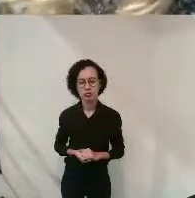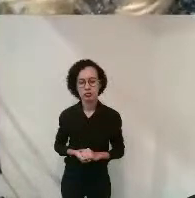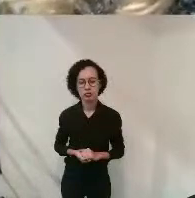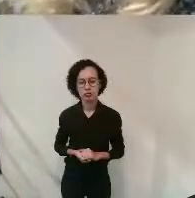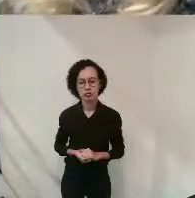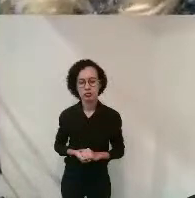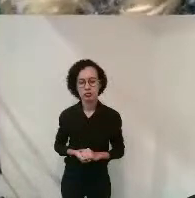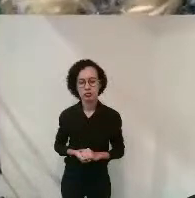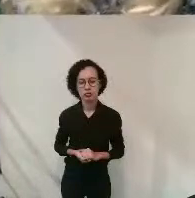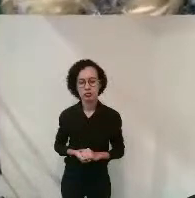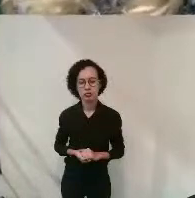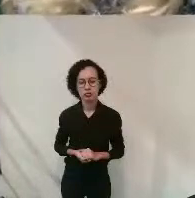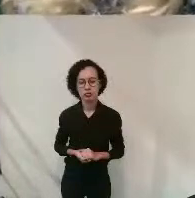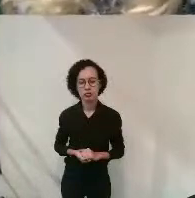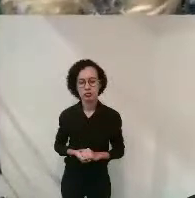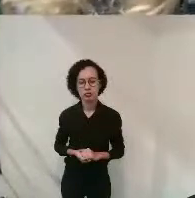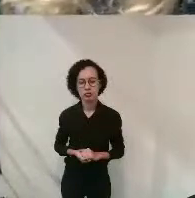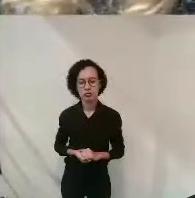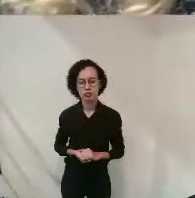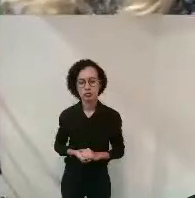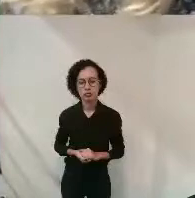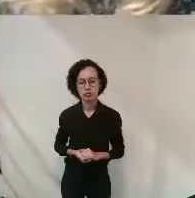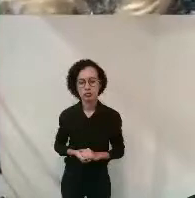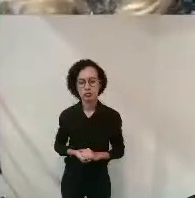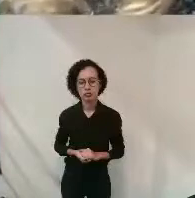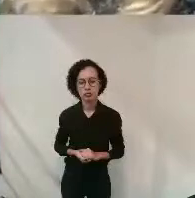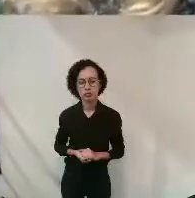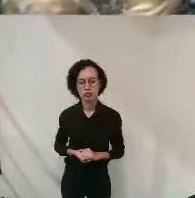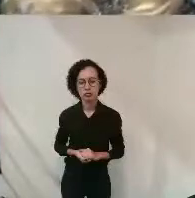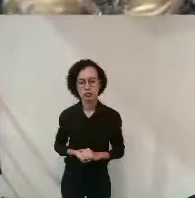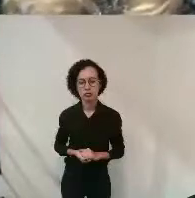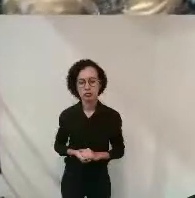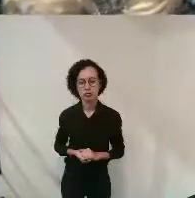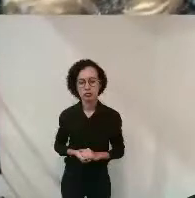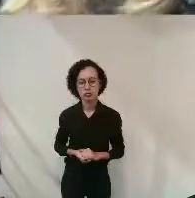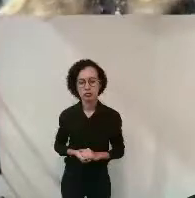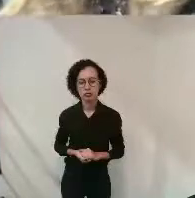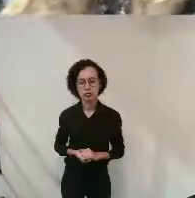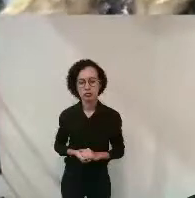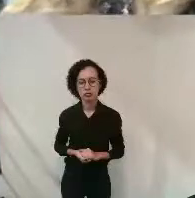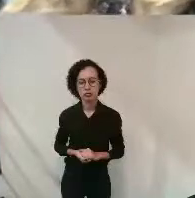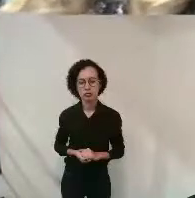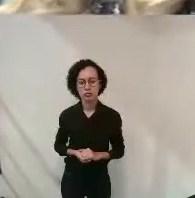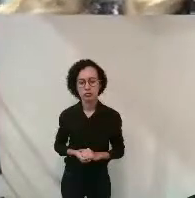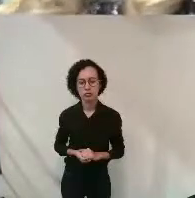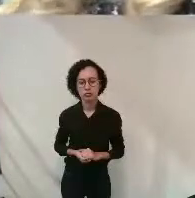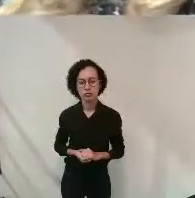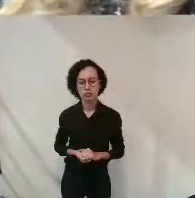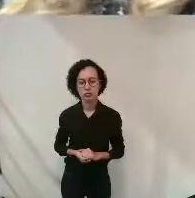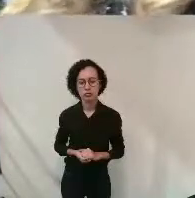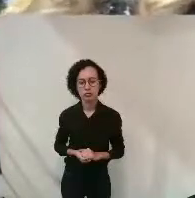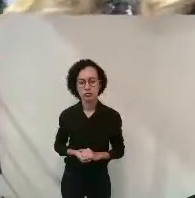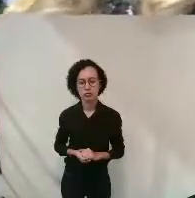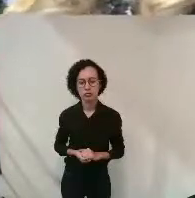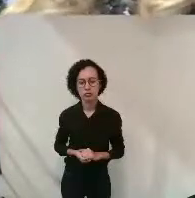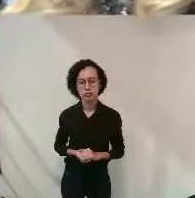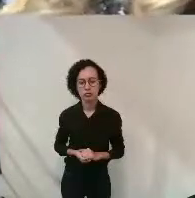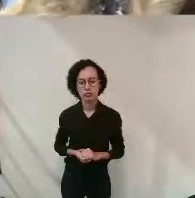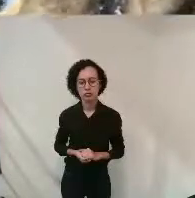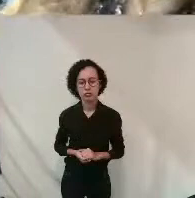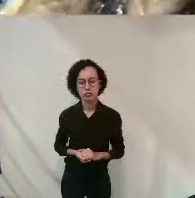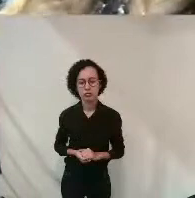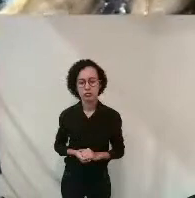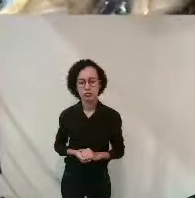essas pessoas são obrigadas a fazer o seu plano de gerenciamento de resíduos sólidos. Mas, além disso, essas pessoas são